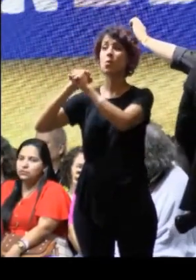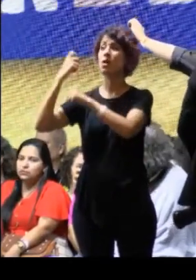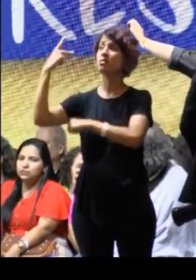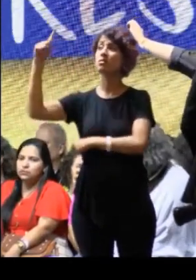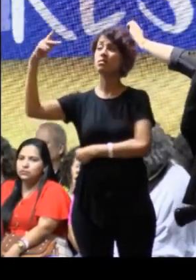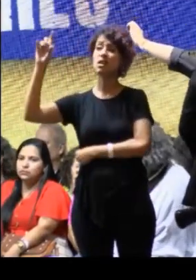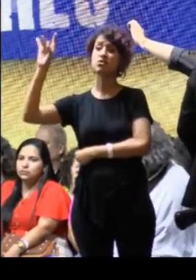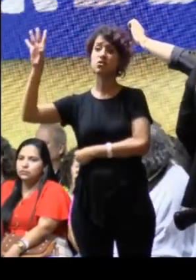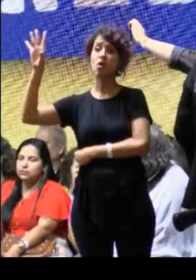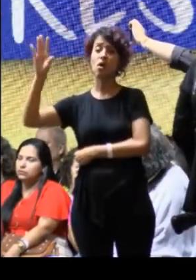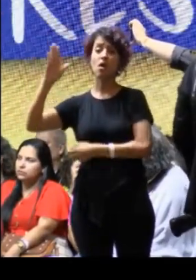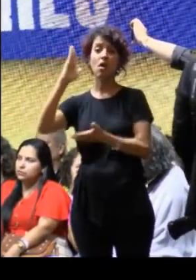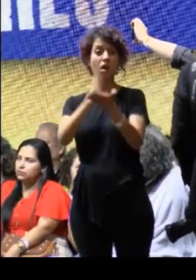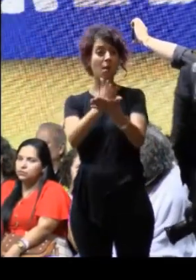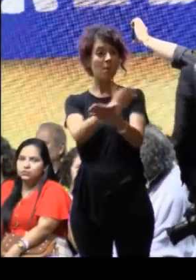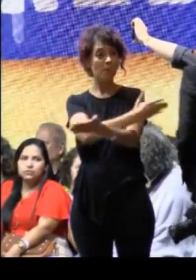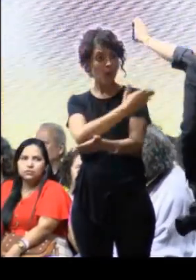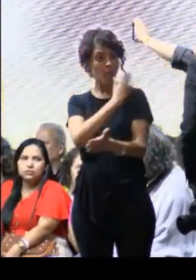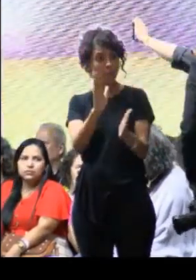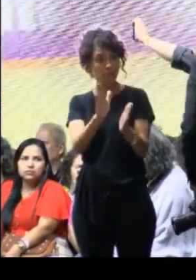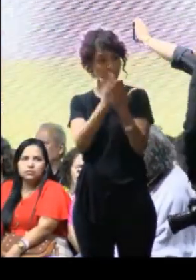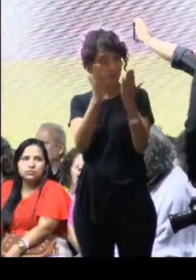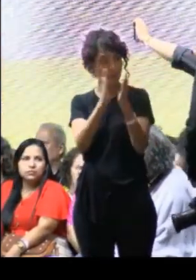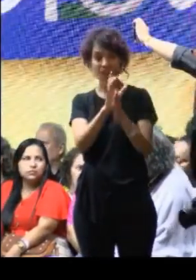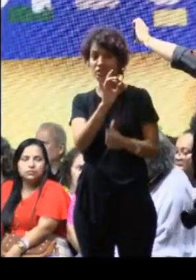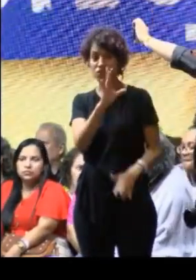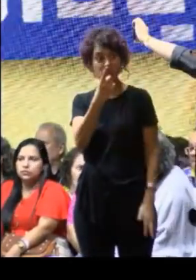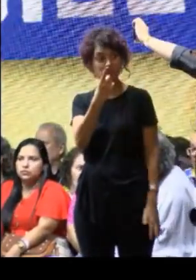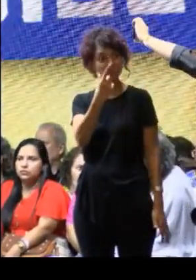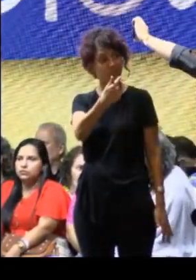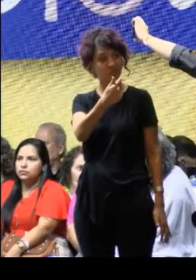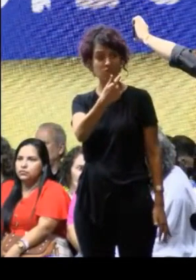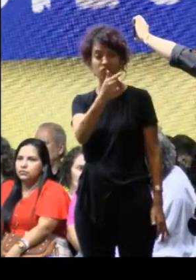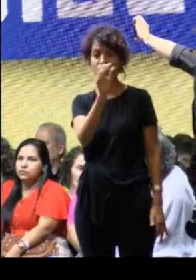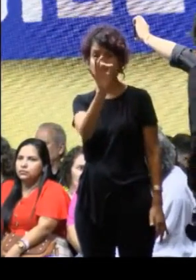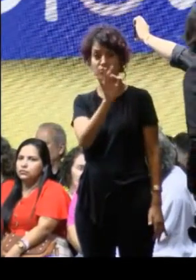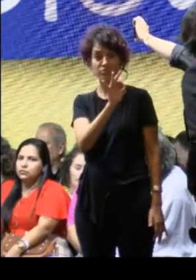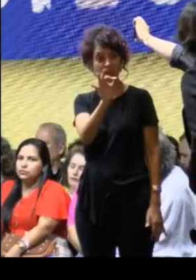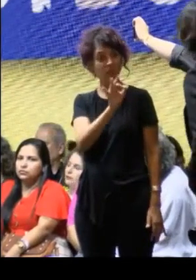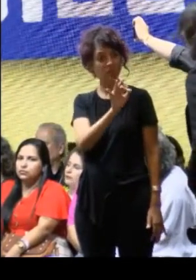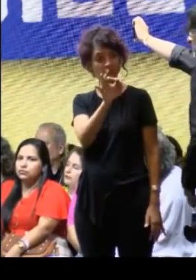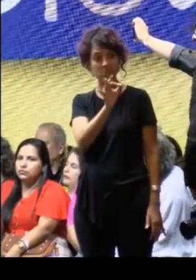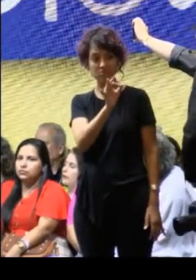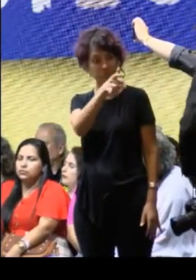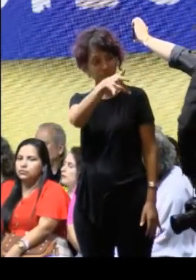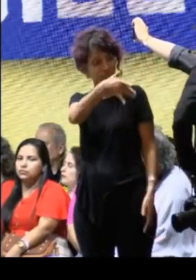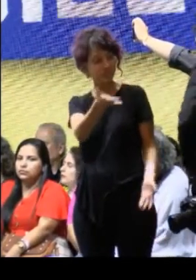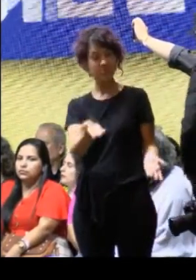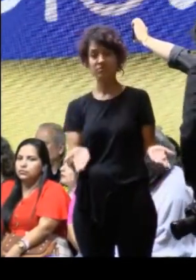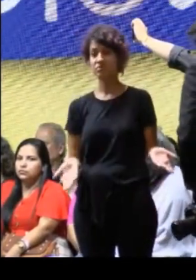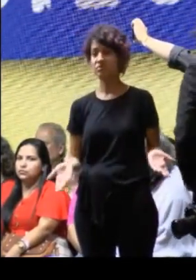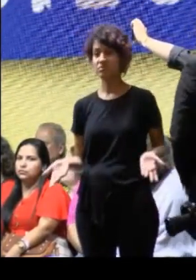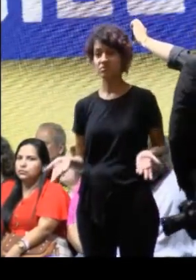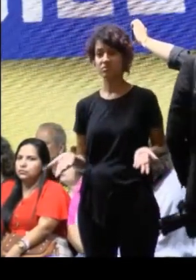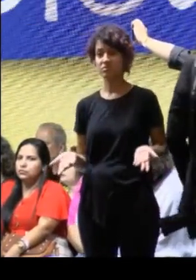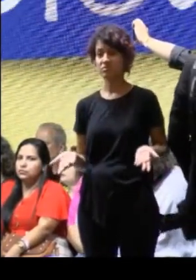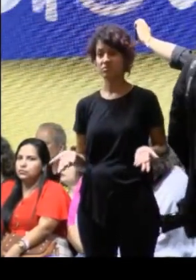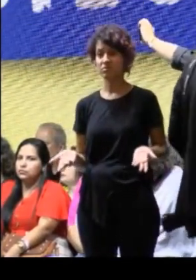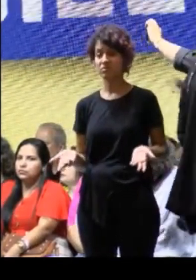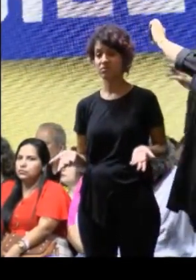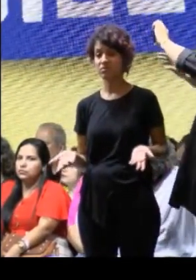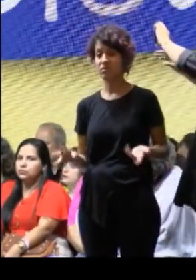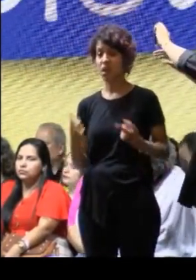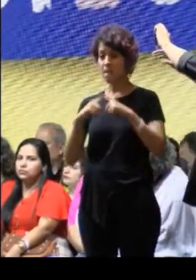metade dos pobres sobram apenas 17% da migalha desse banquete indecente. Mas se